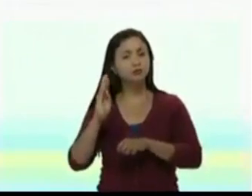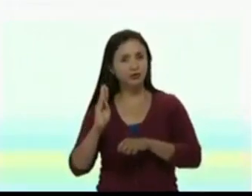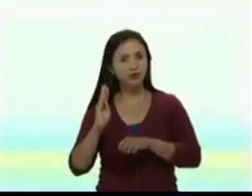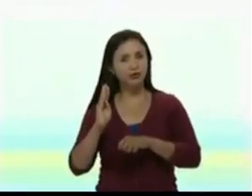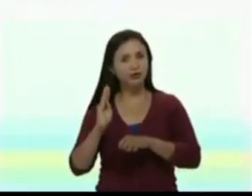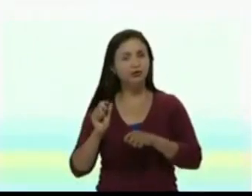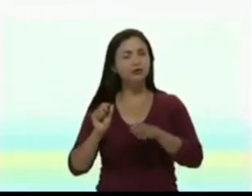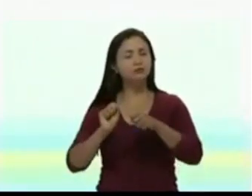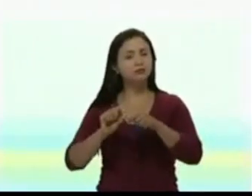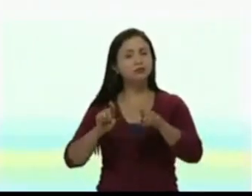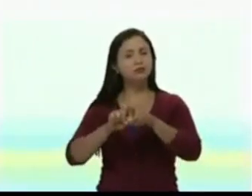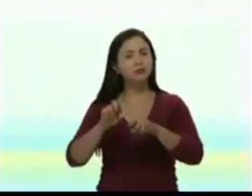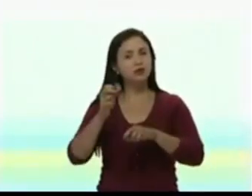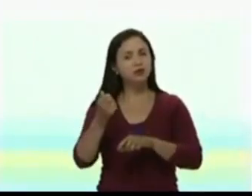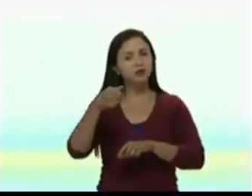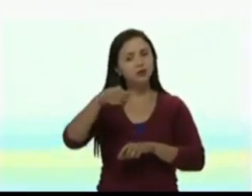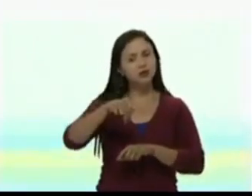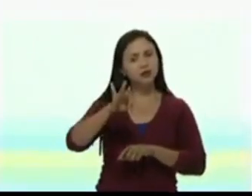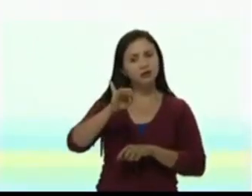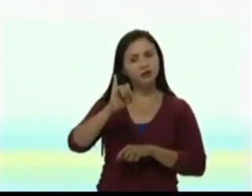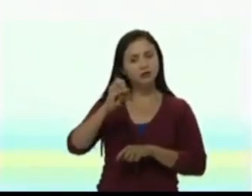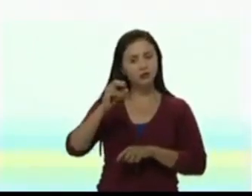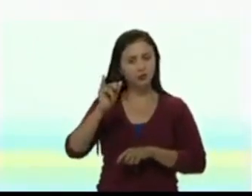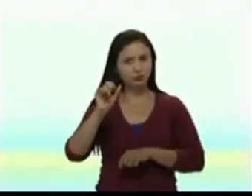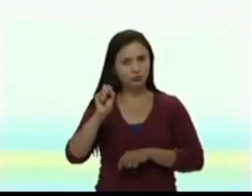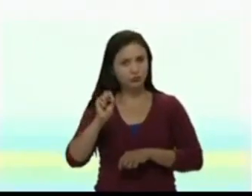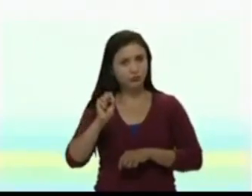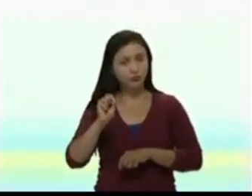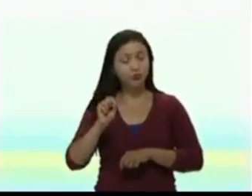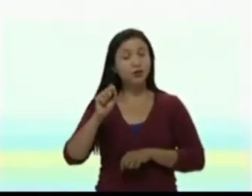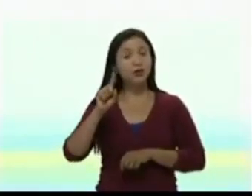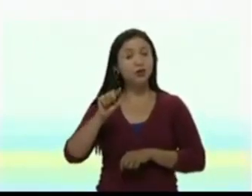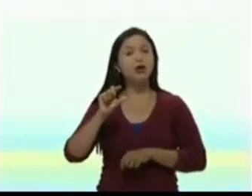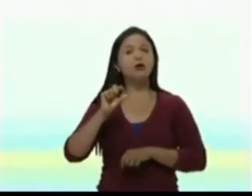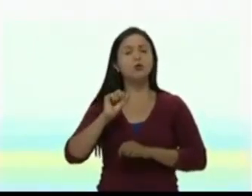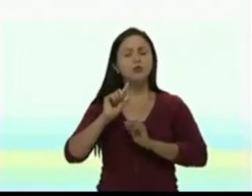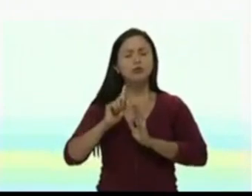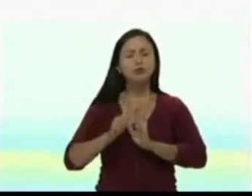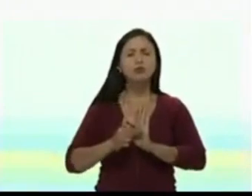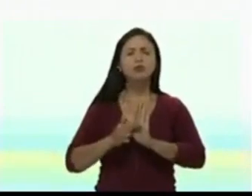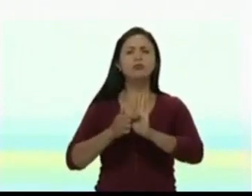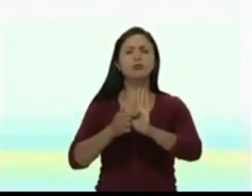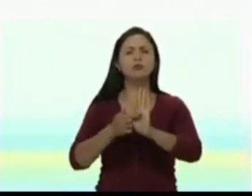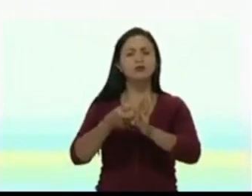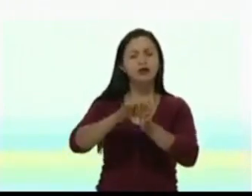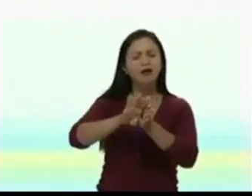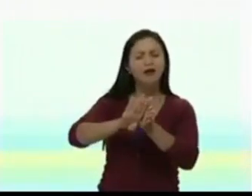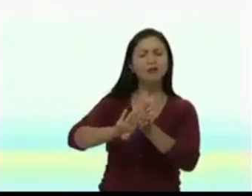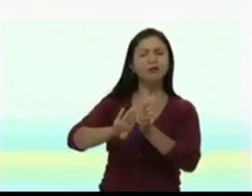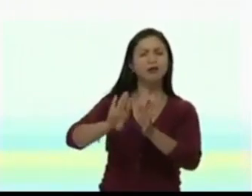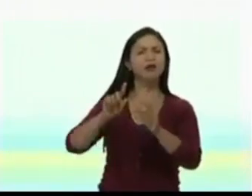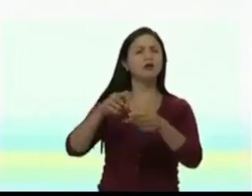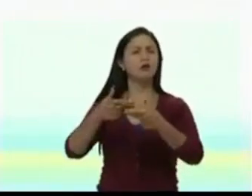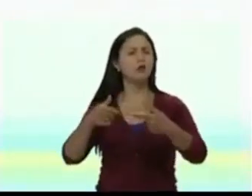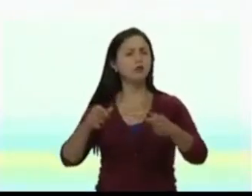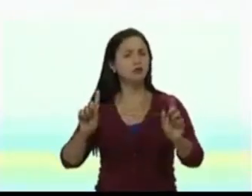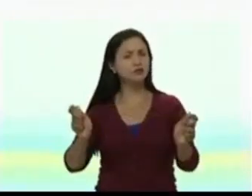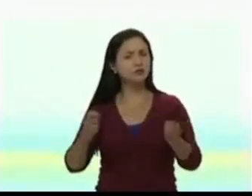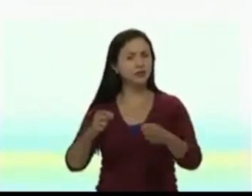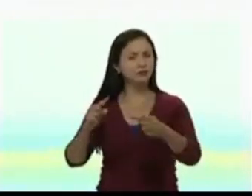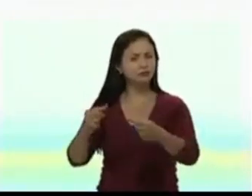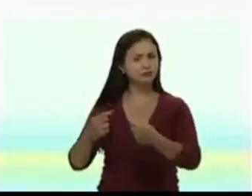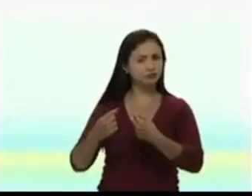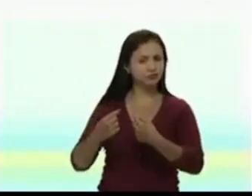O complexo antígeno e anticorpo também funciona como um sinalizador para eliminar a ameaça. E durante esse